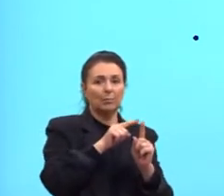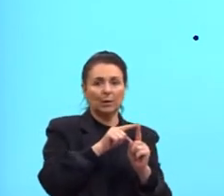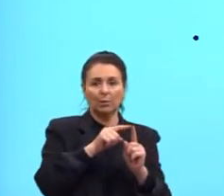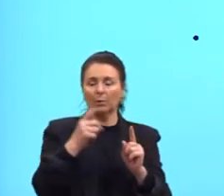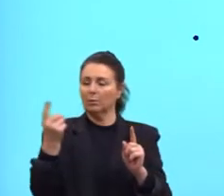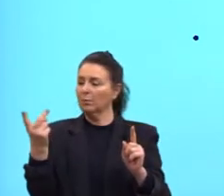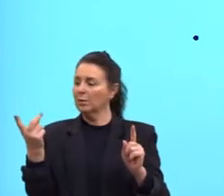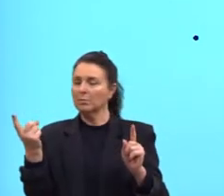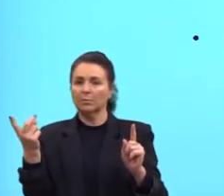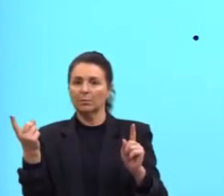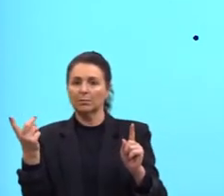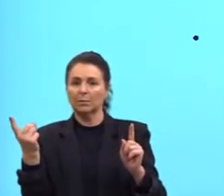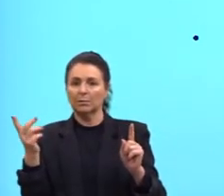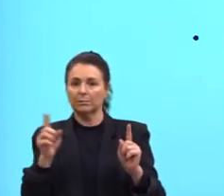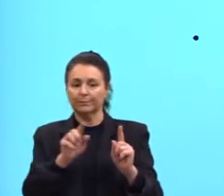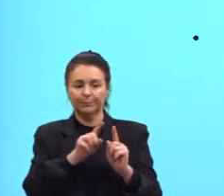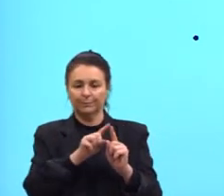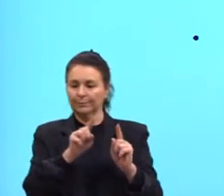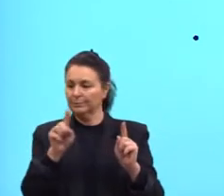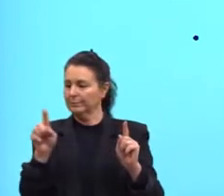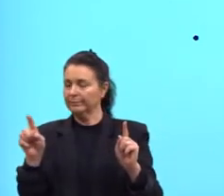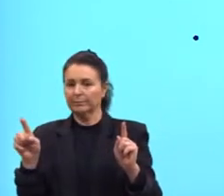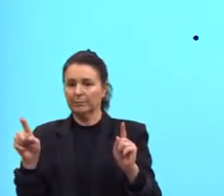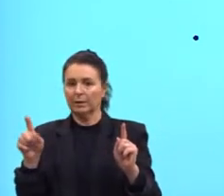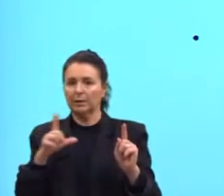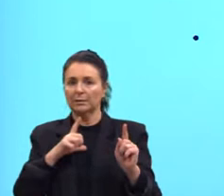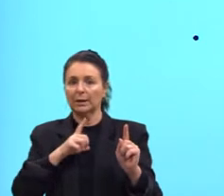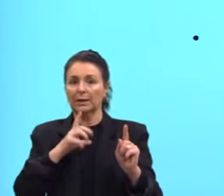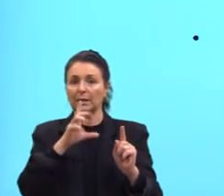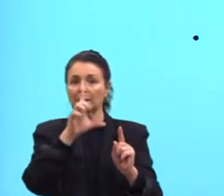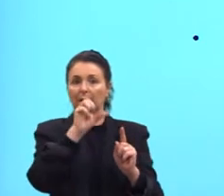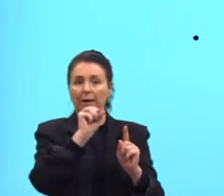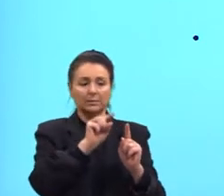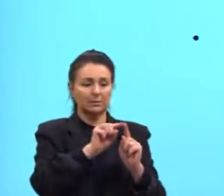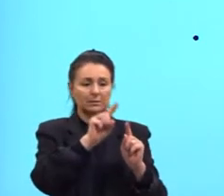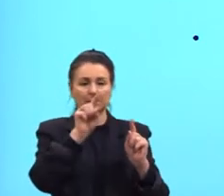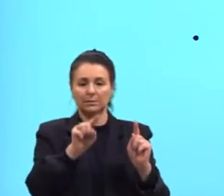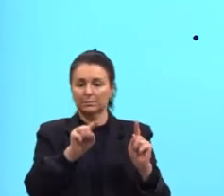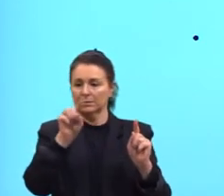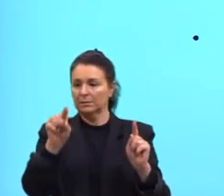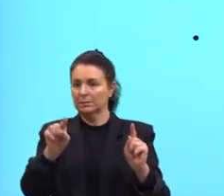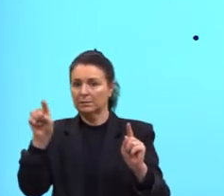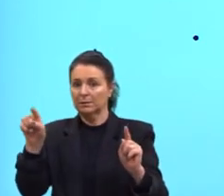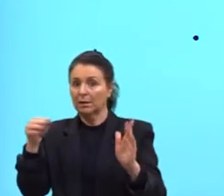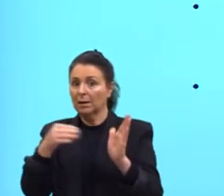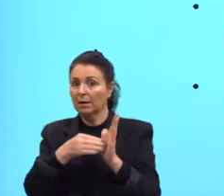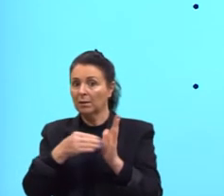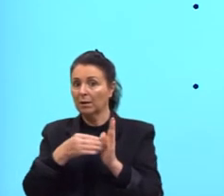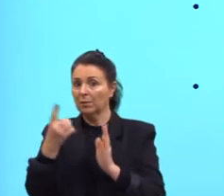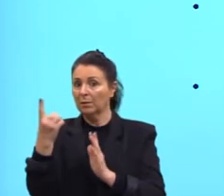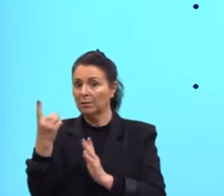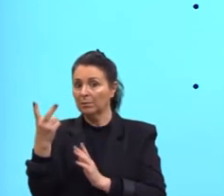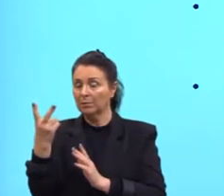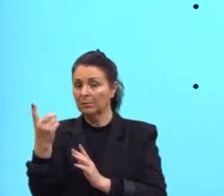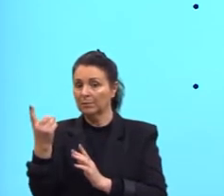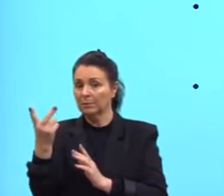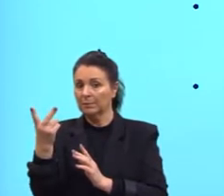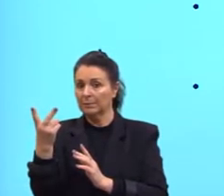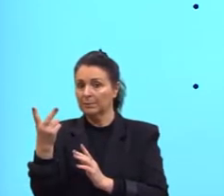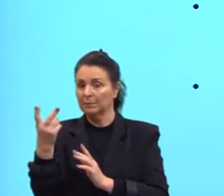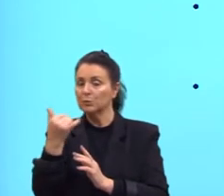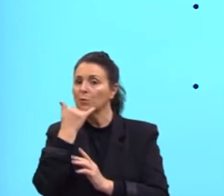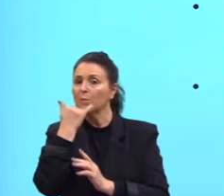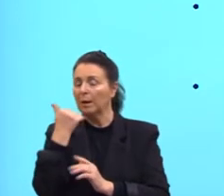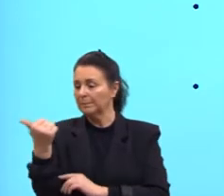que tá lá na frente então nós vamos ter 10 saltos até chegar no 11º termo mas